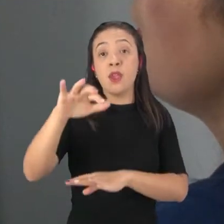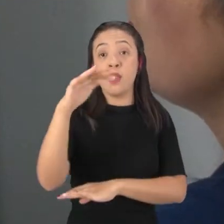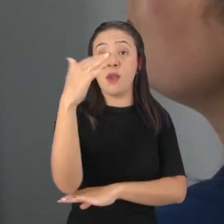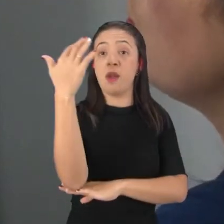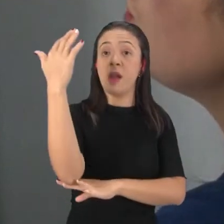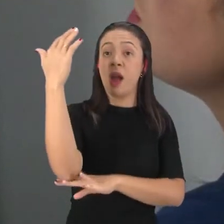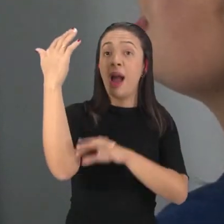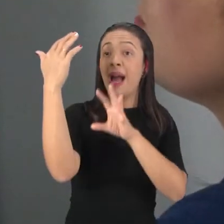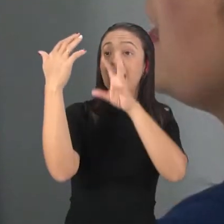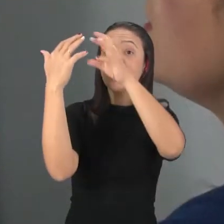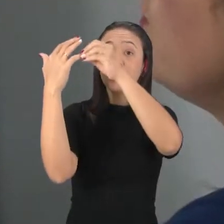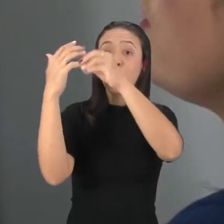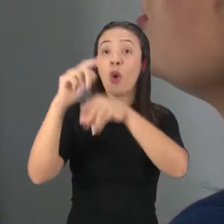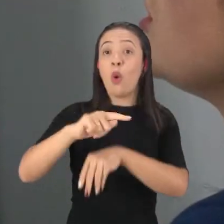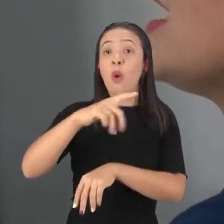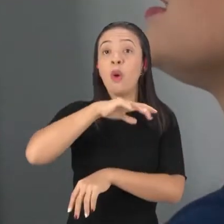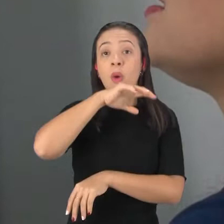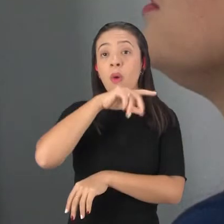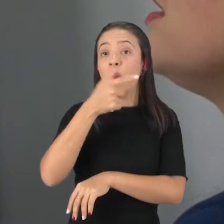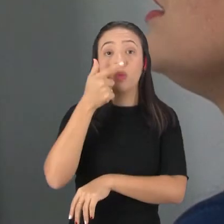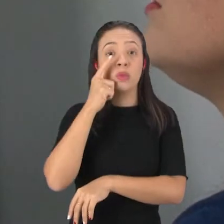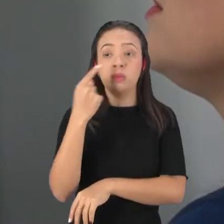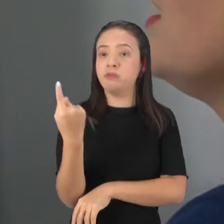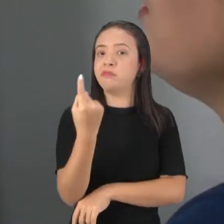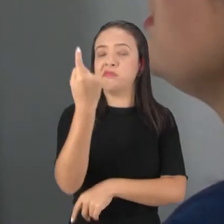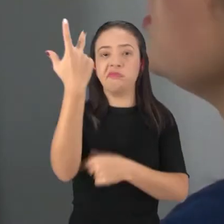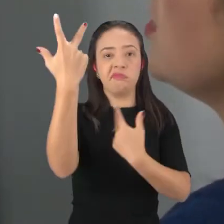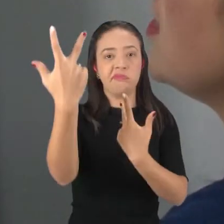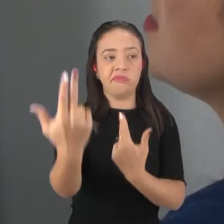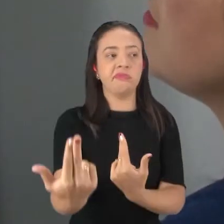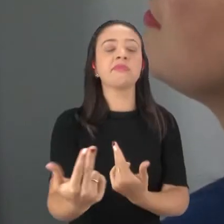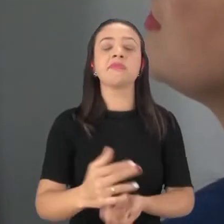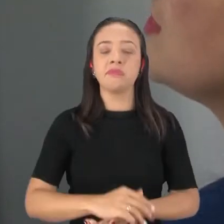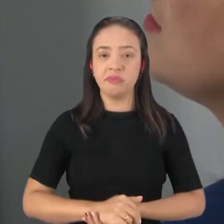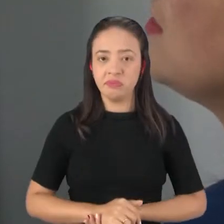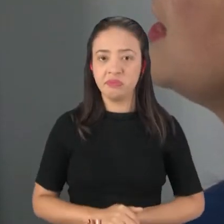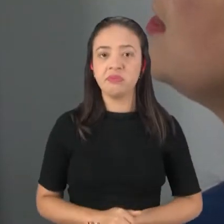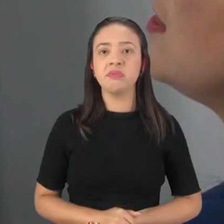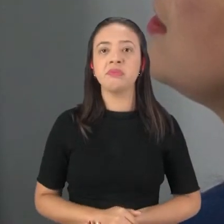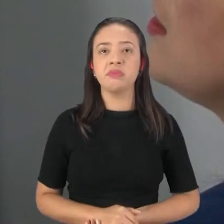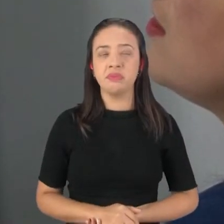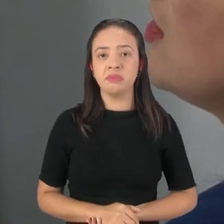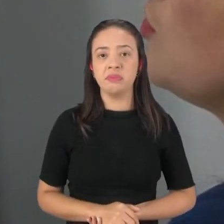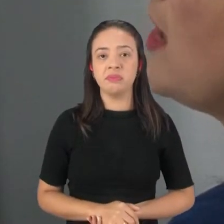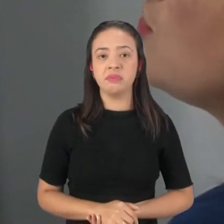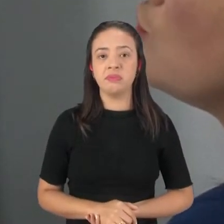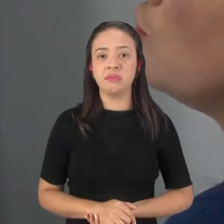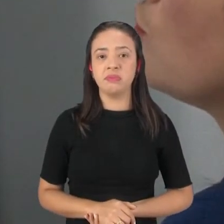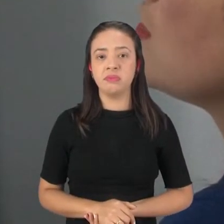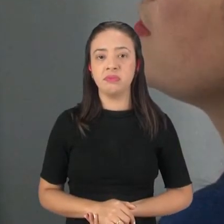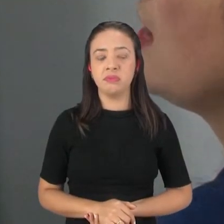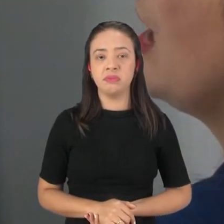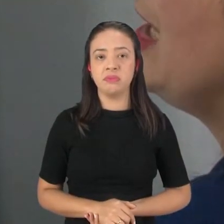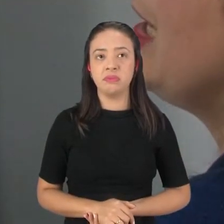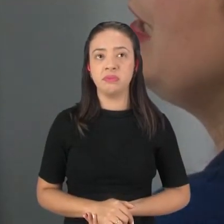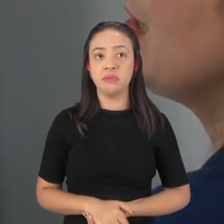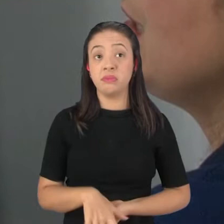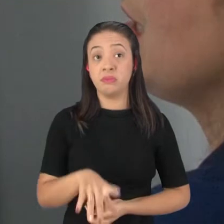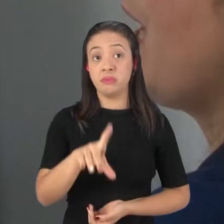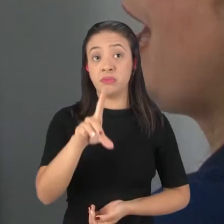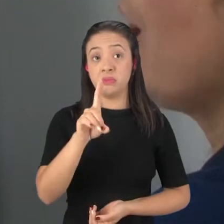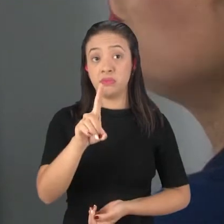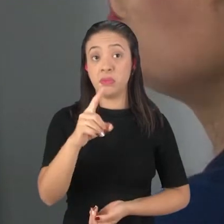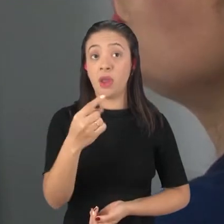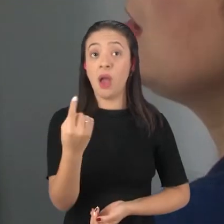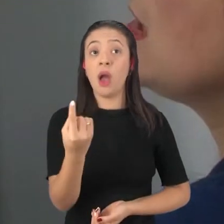altas. Outros animais não podem chegar a esse tamanho. Realmente, elas, né? Animais únicos. E a